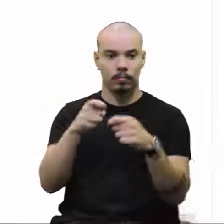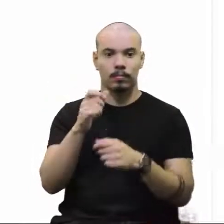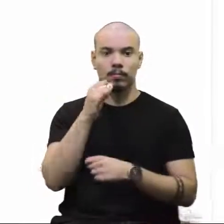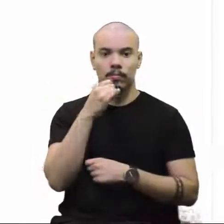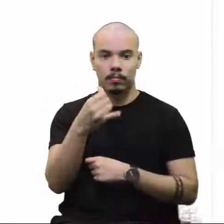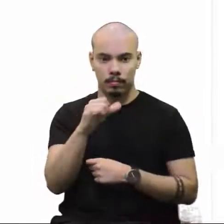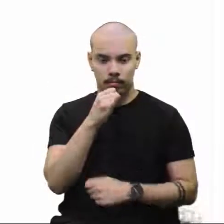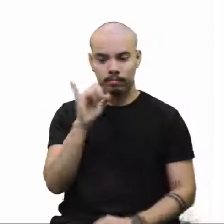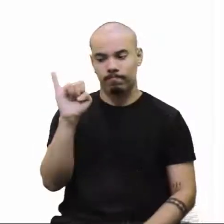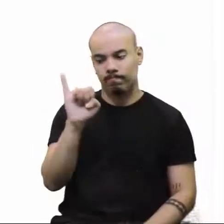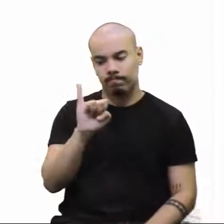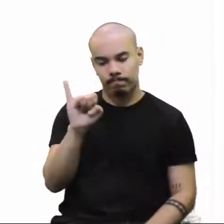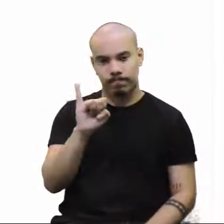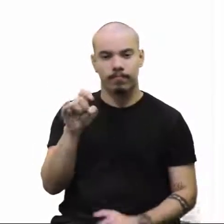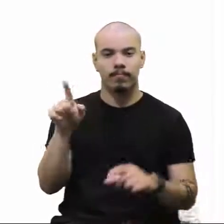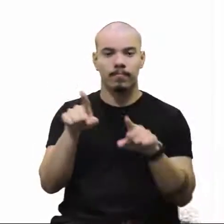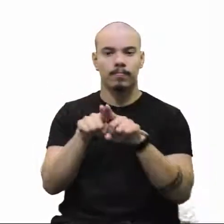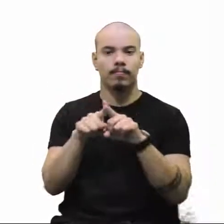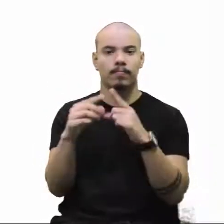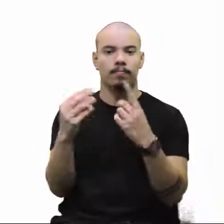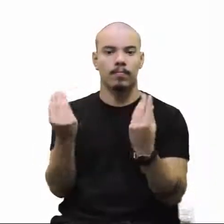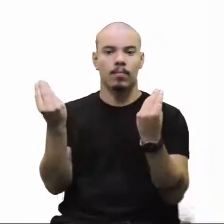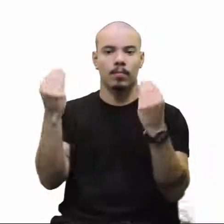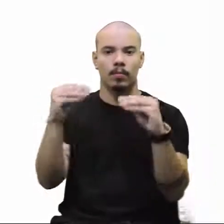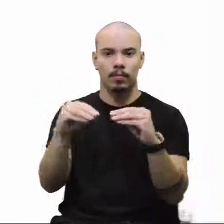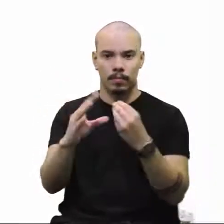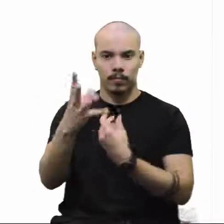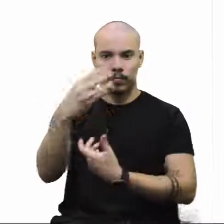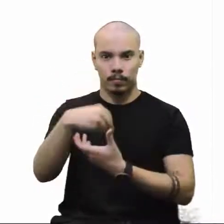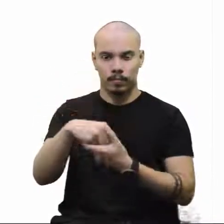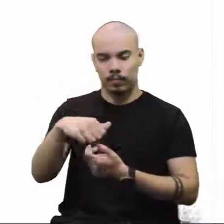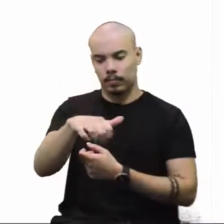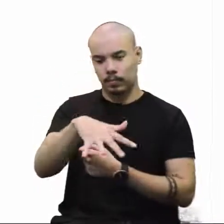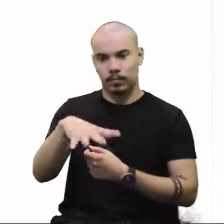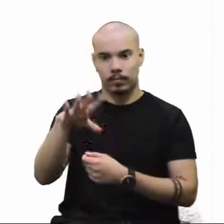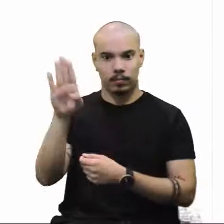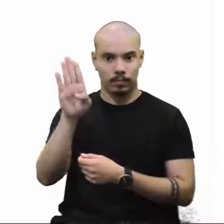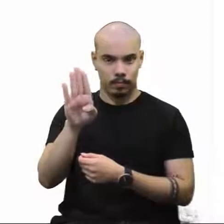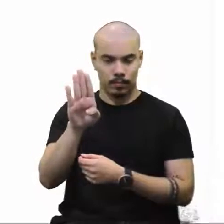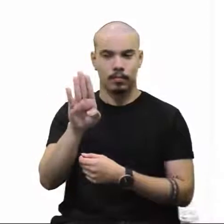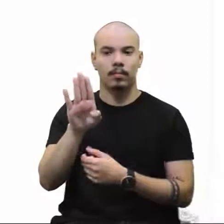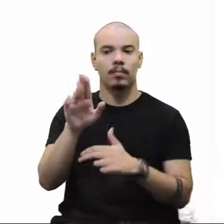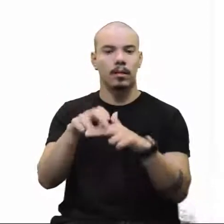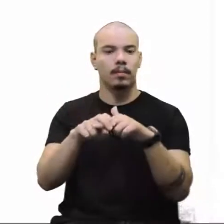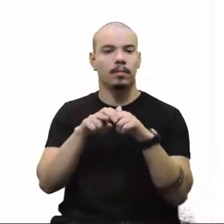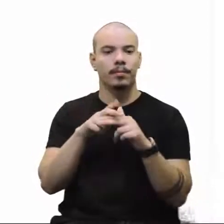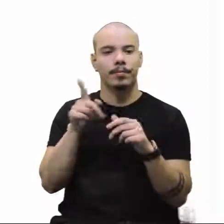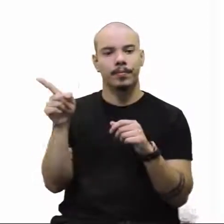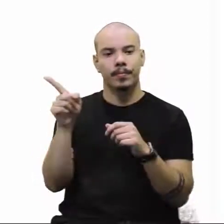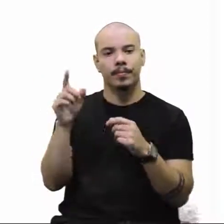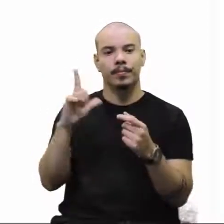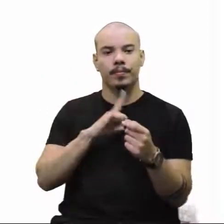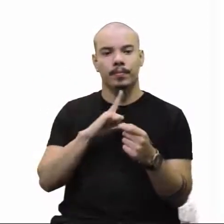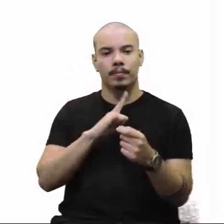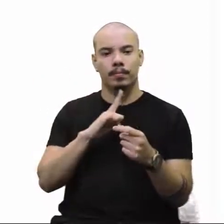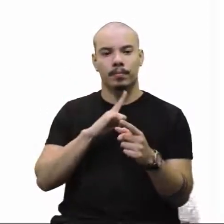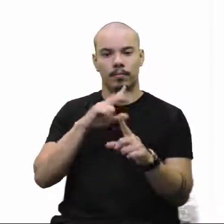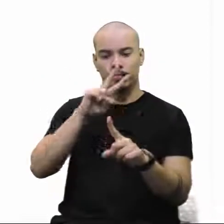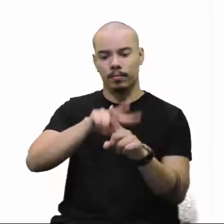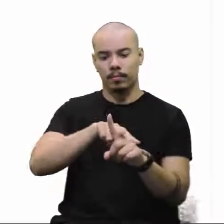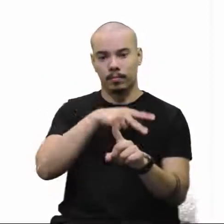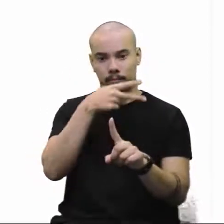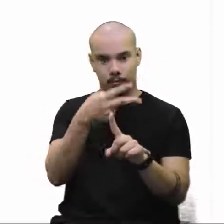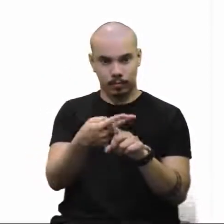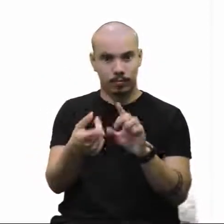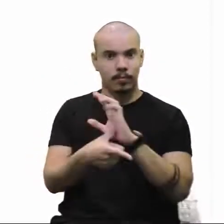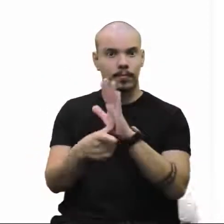I e sendo colocado também um campo magnético B. Esse quadro fica sujeito a um binário, como nós